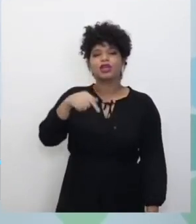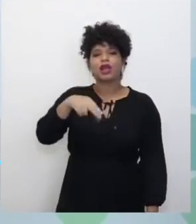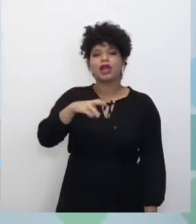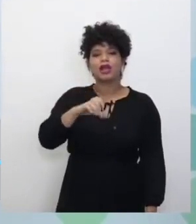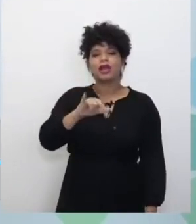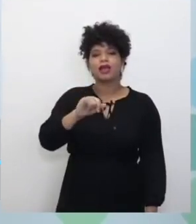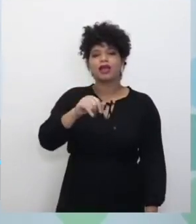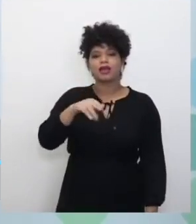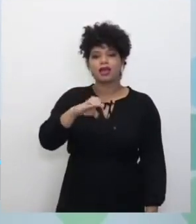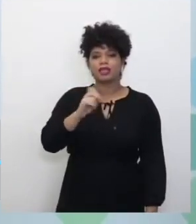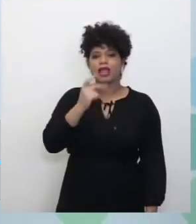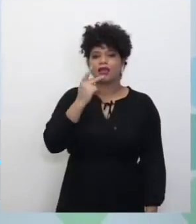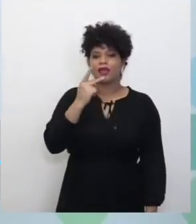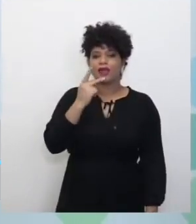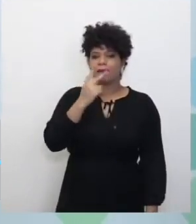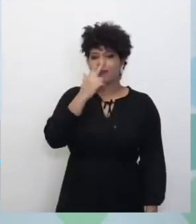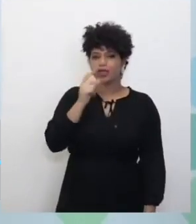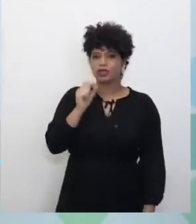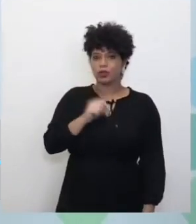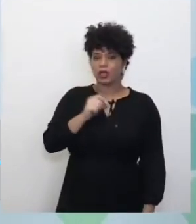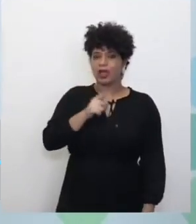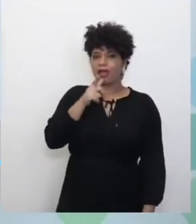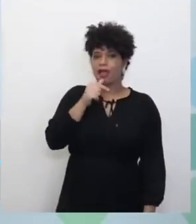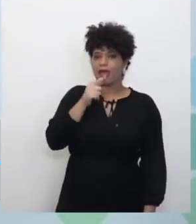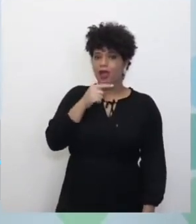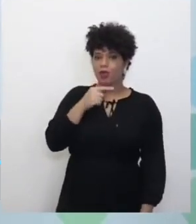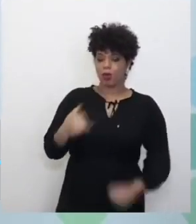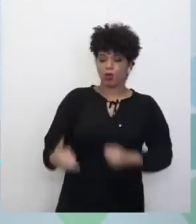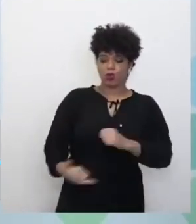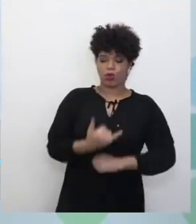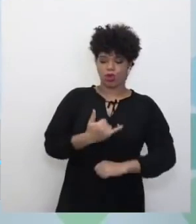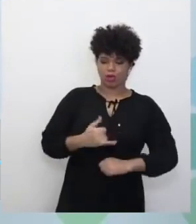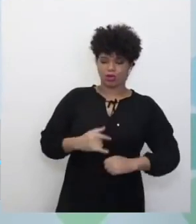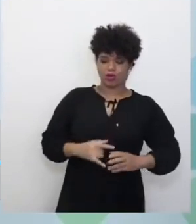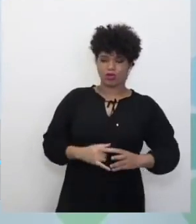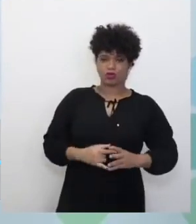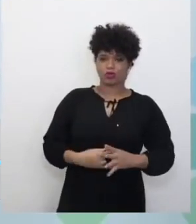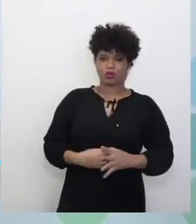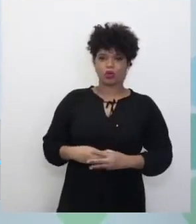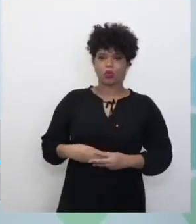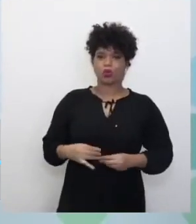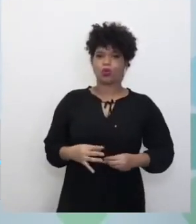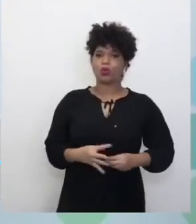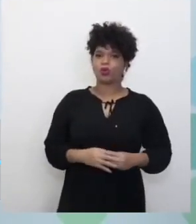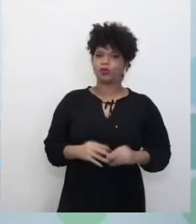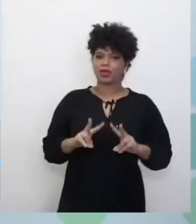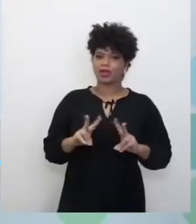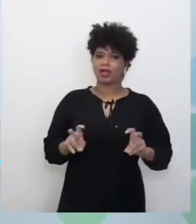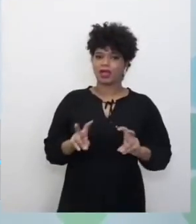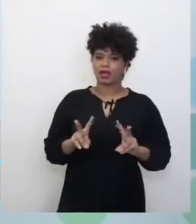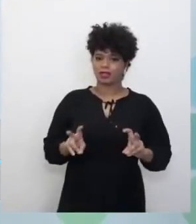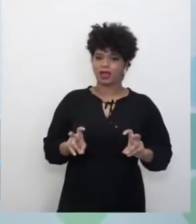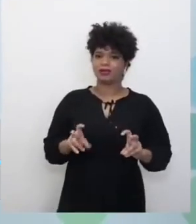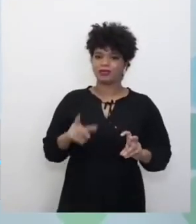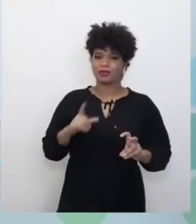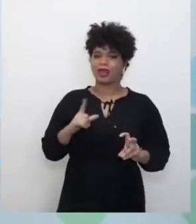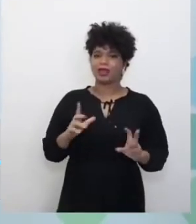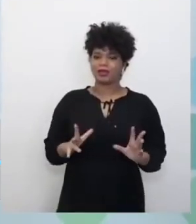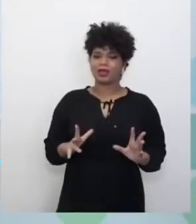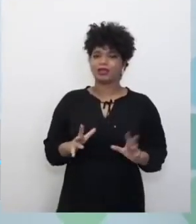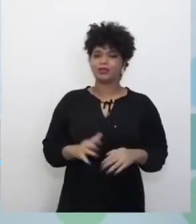se a água enganasse o estômago. Olha só. Interessante, Muito colocou bom. até entre aspas aqui, enganasse o termo. Mesmo.